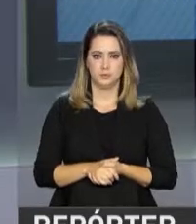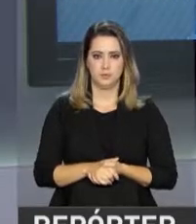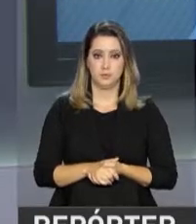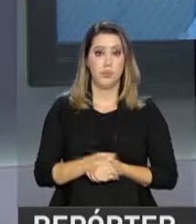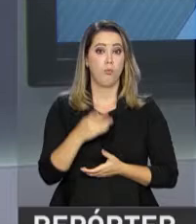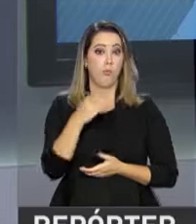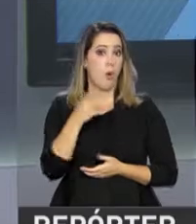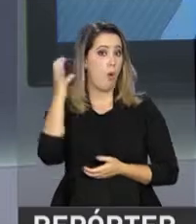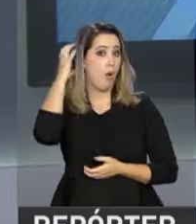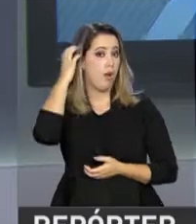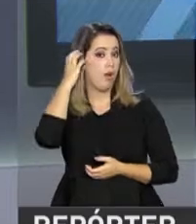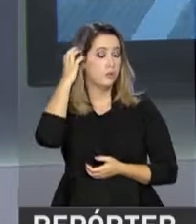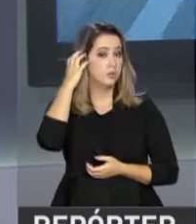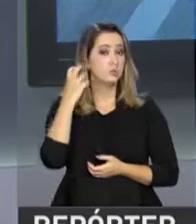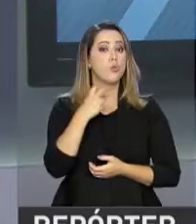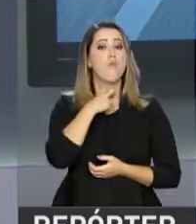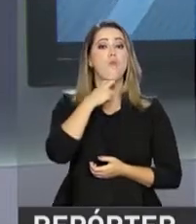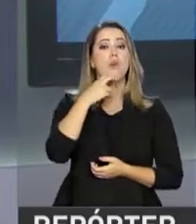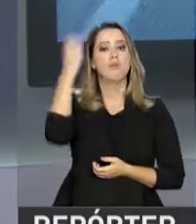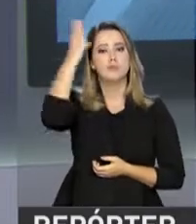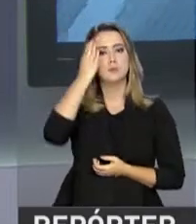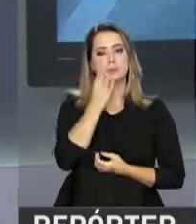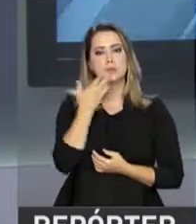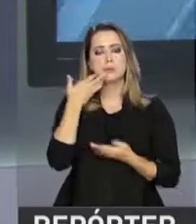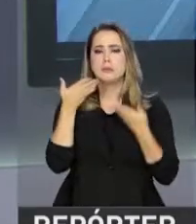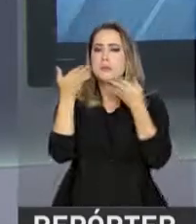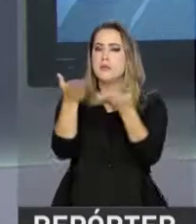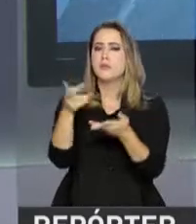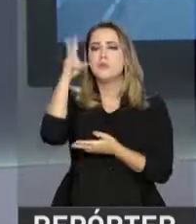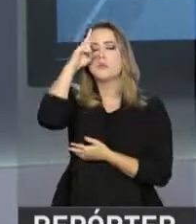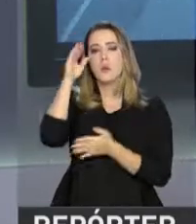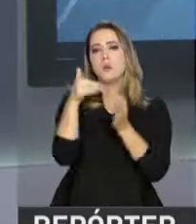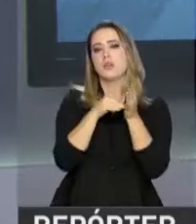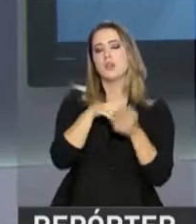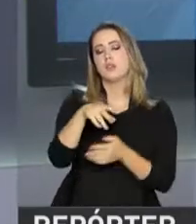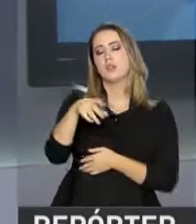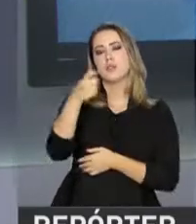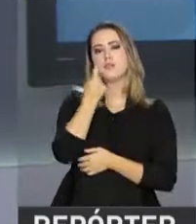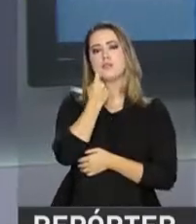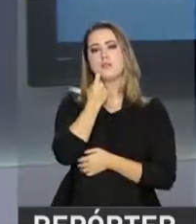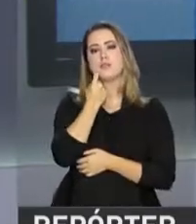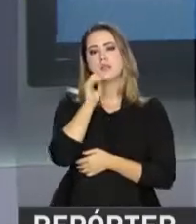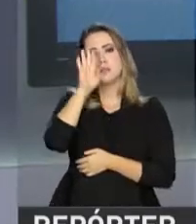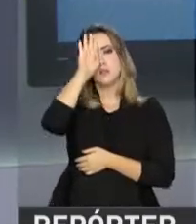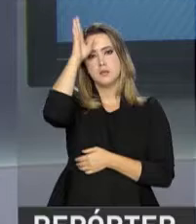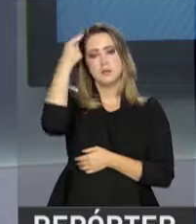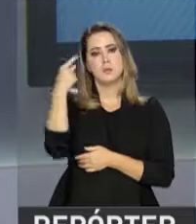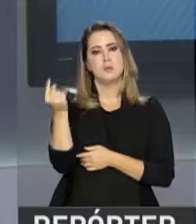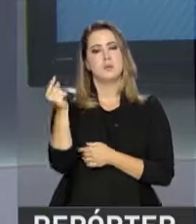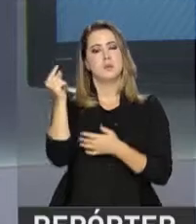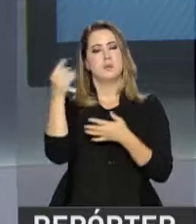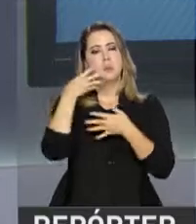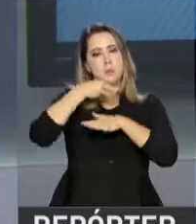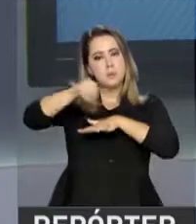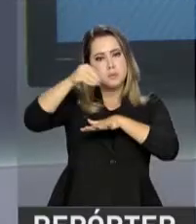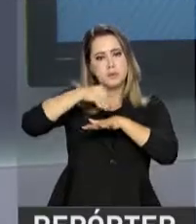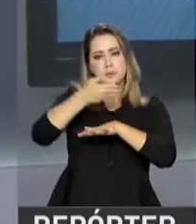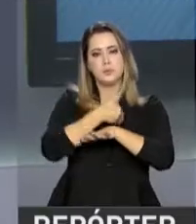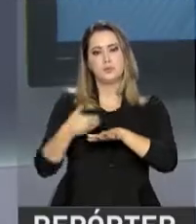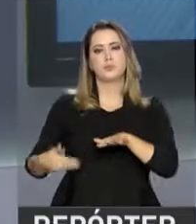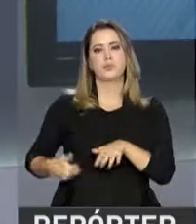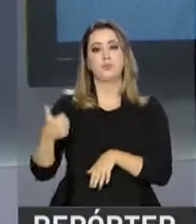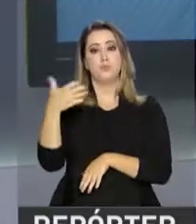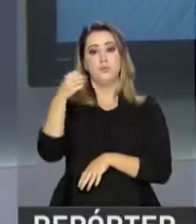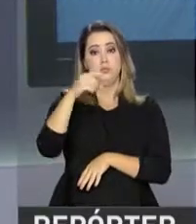programa de rádio a voz do brasil leva até você de segunda a sexta às principais notícias do governo federal sempre às 19